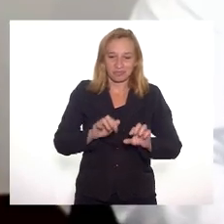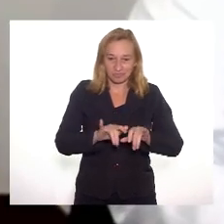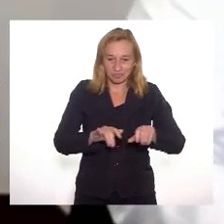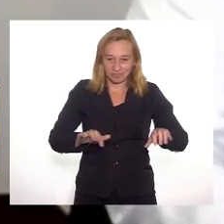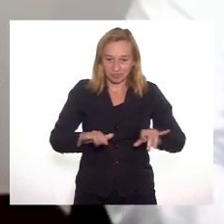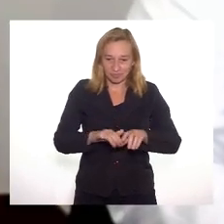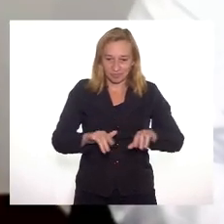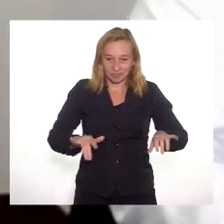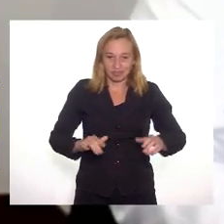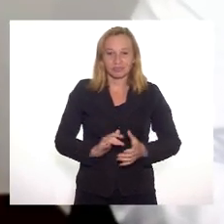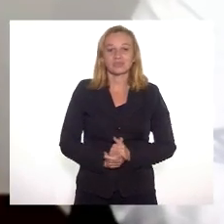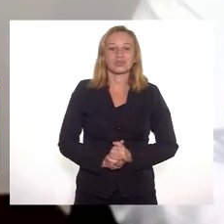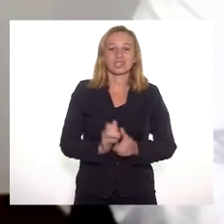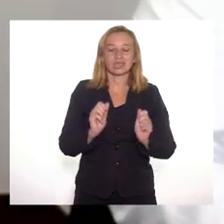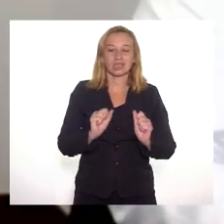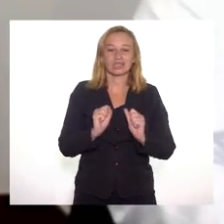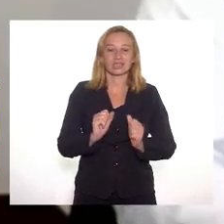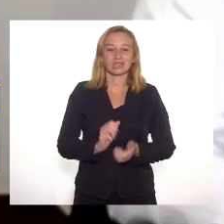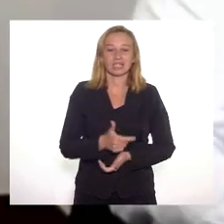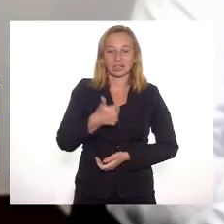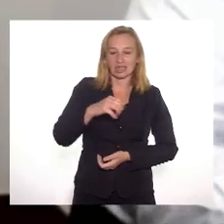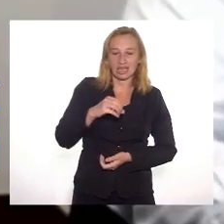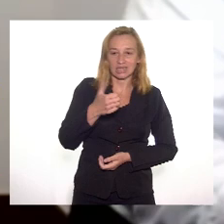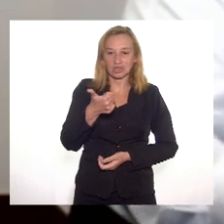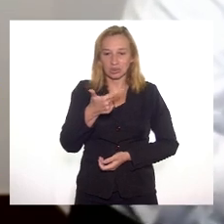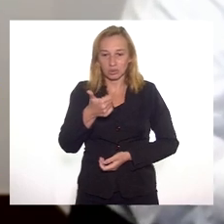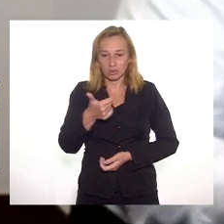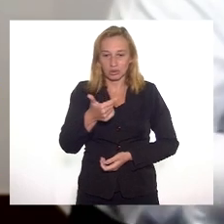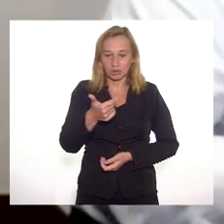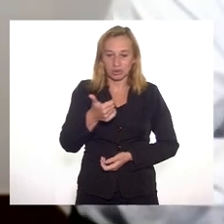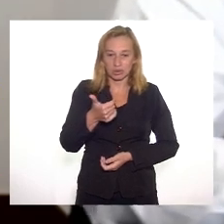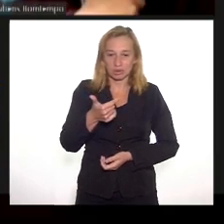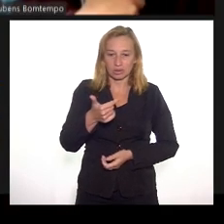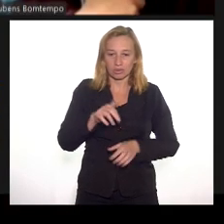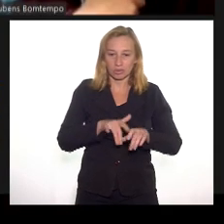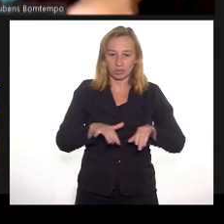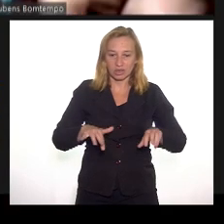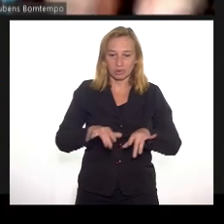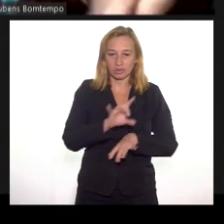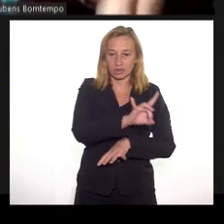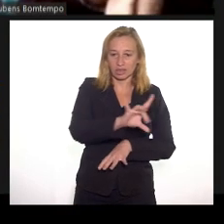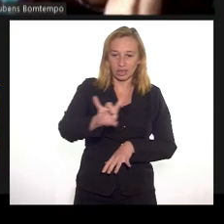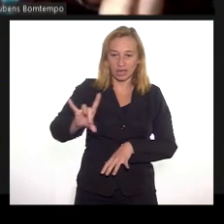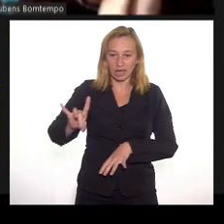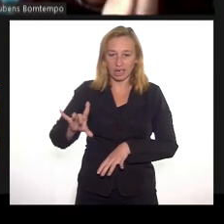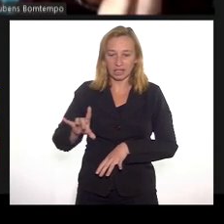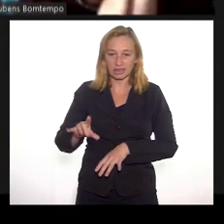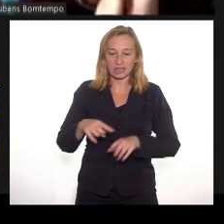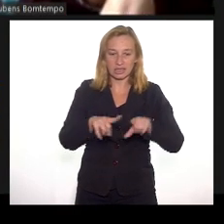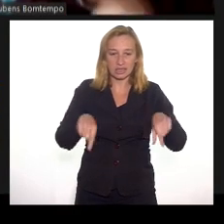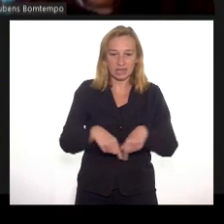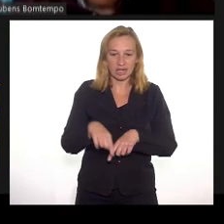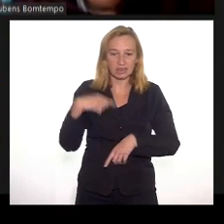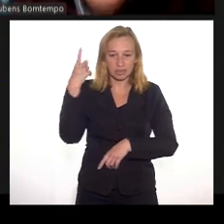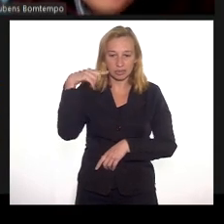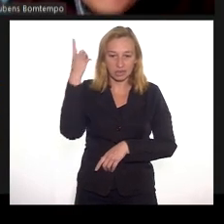Possivelmente, teremos entre 10 e 12 computadores por gabinete, tá? Pedir para ver se tem... Gabinete. O único que não